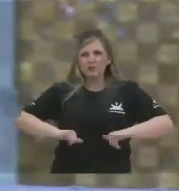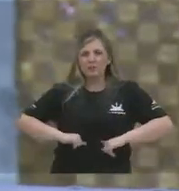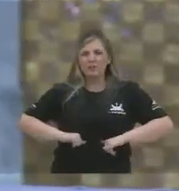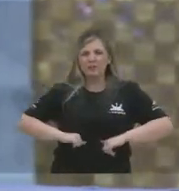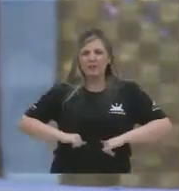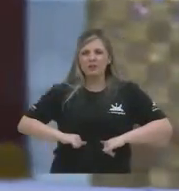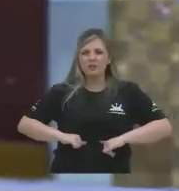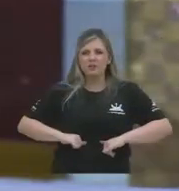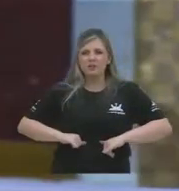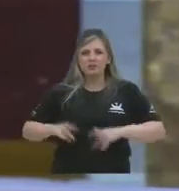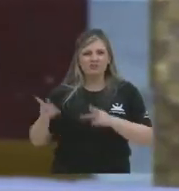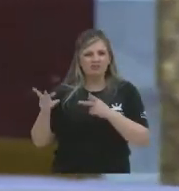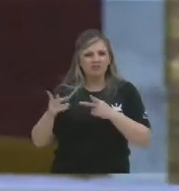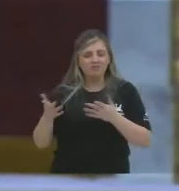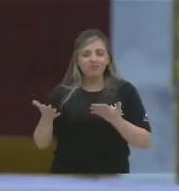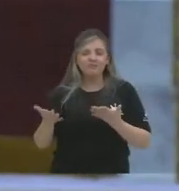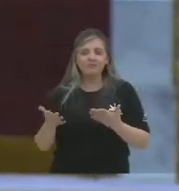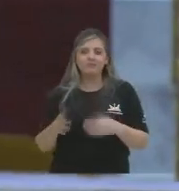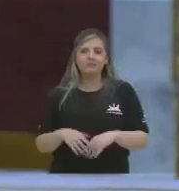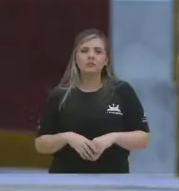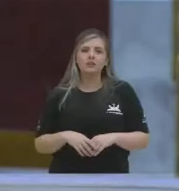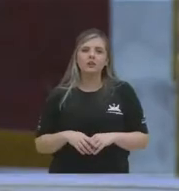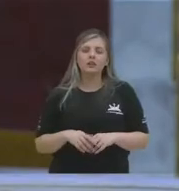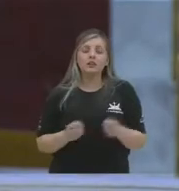exemplo, depressão com 20 anos,